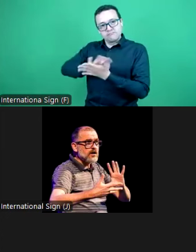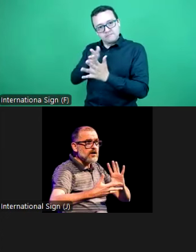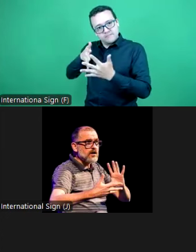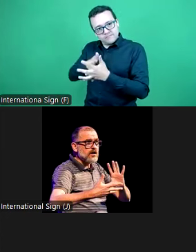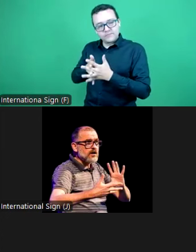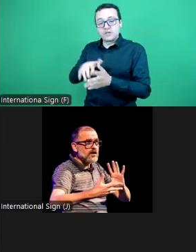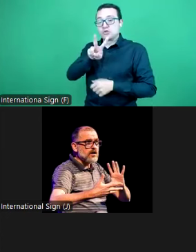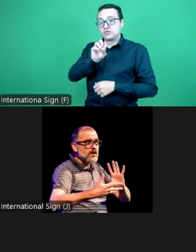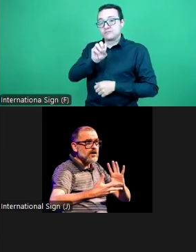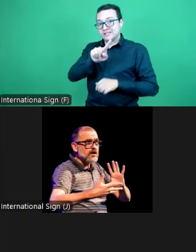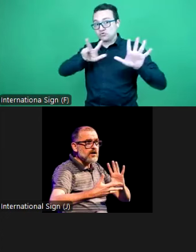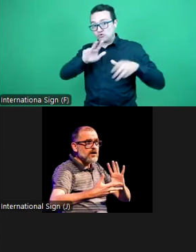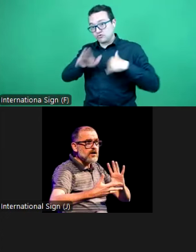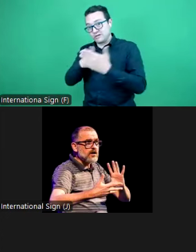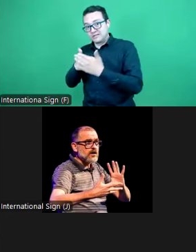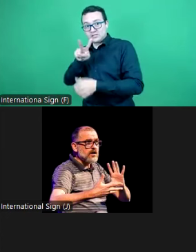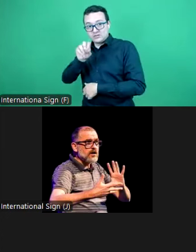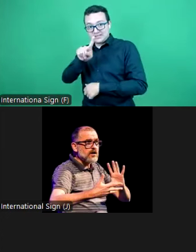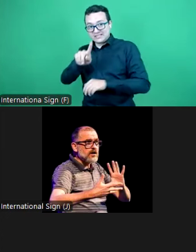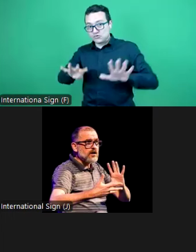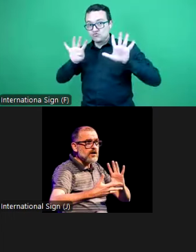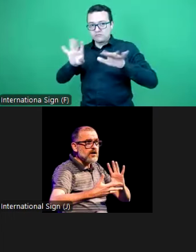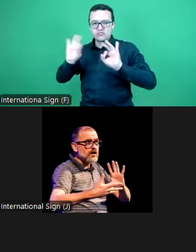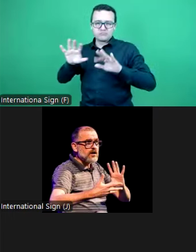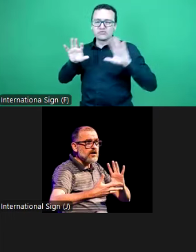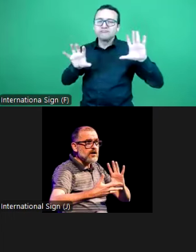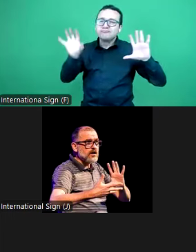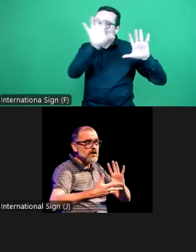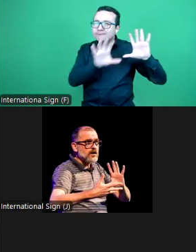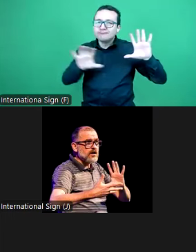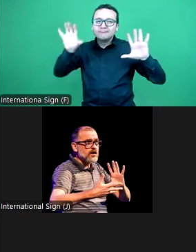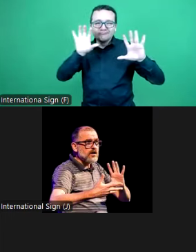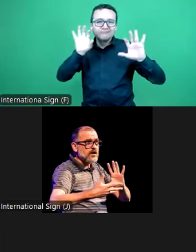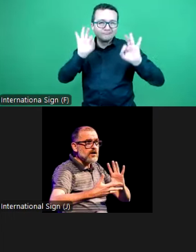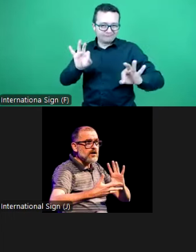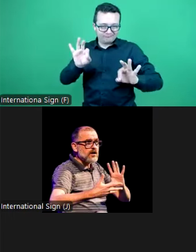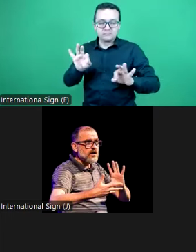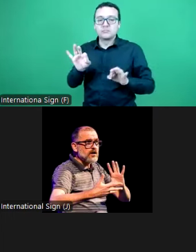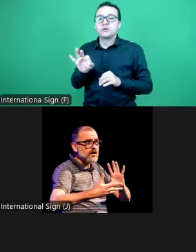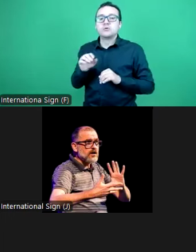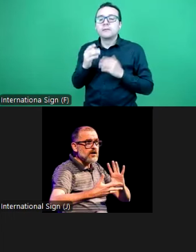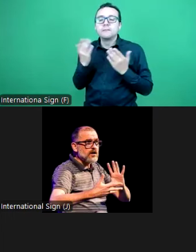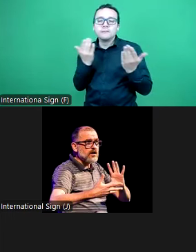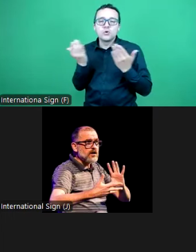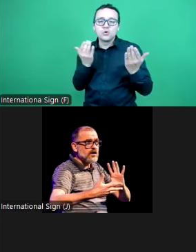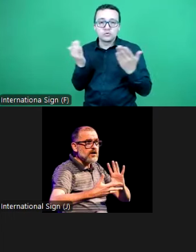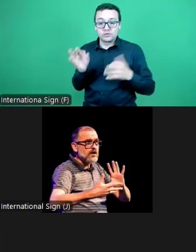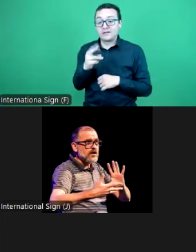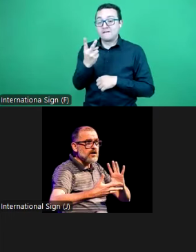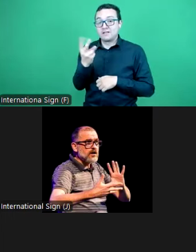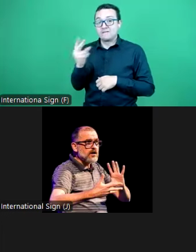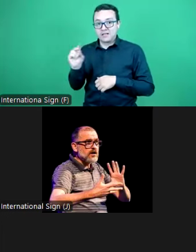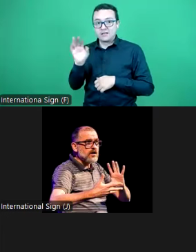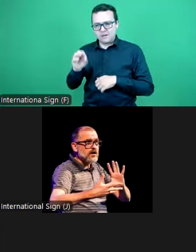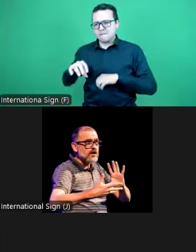saúde, como centros de saúde piloto. No ano 2020, foram